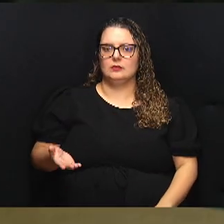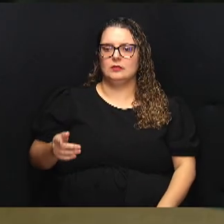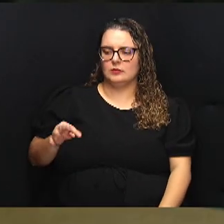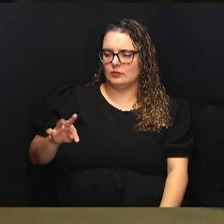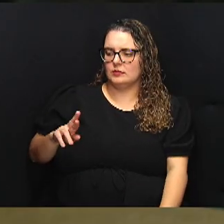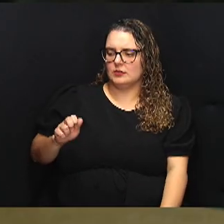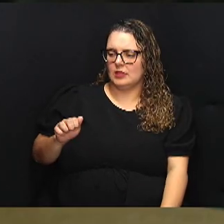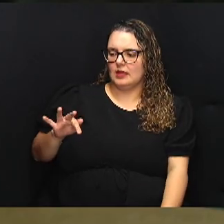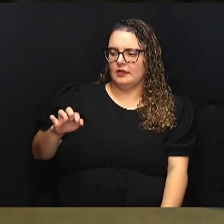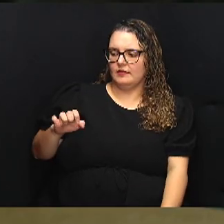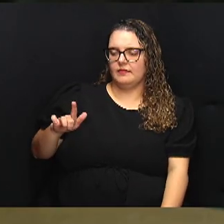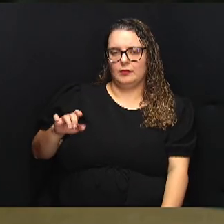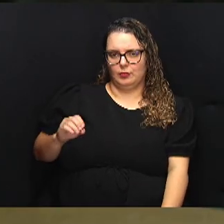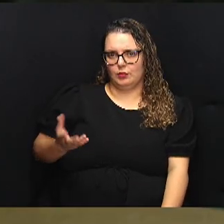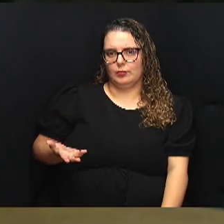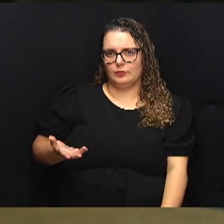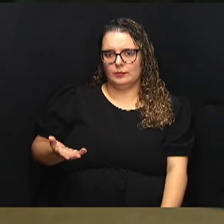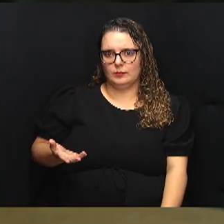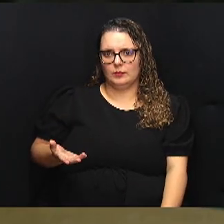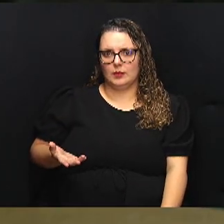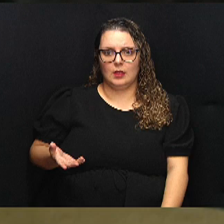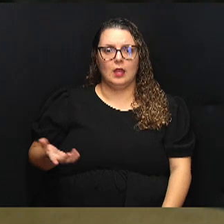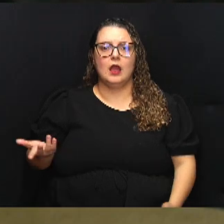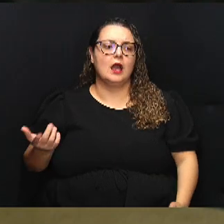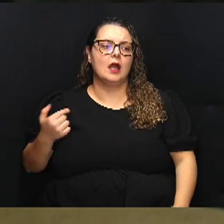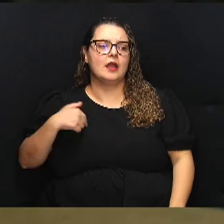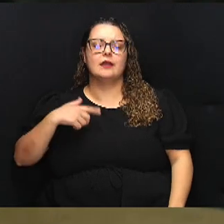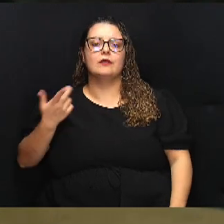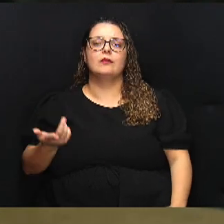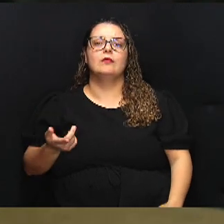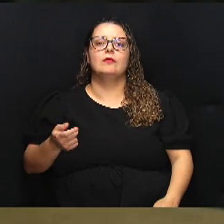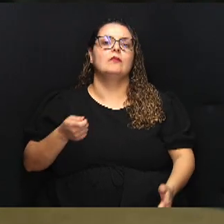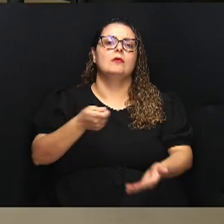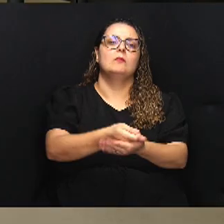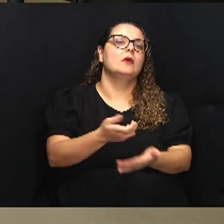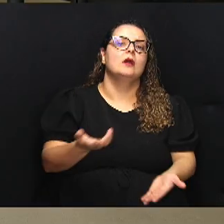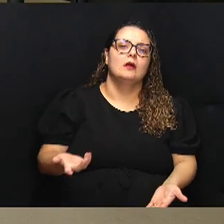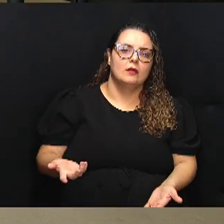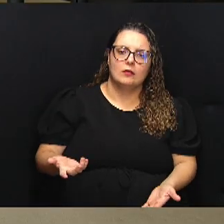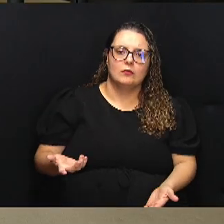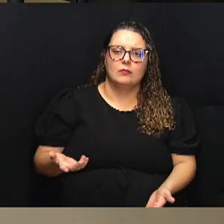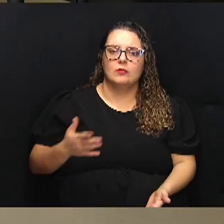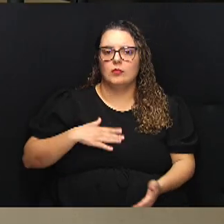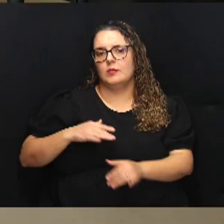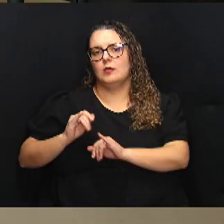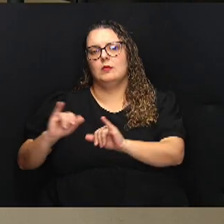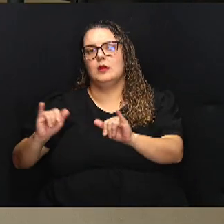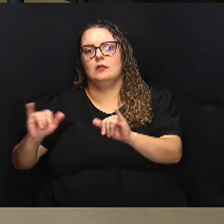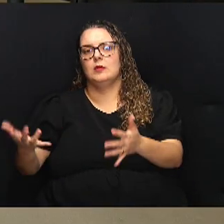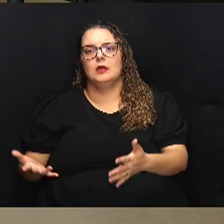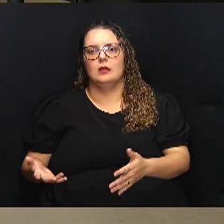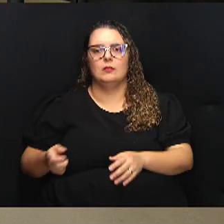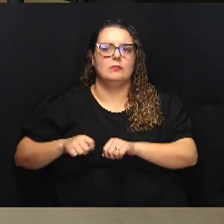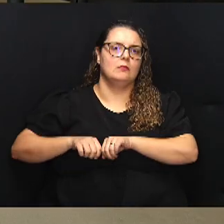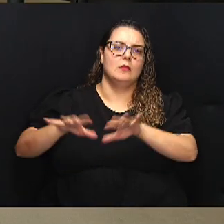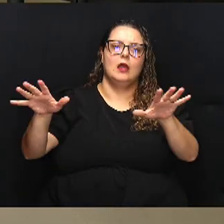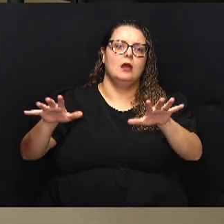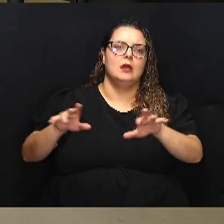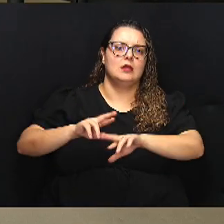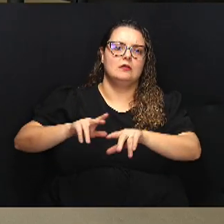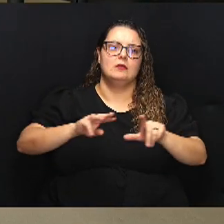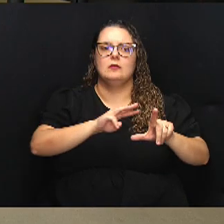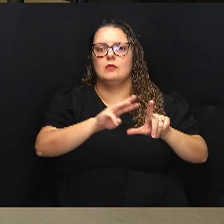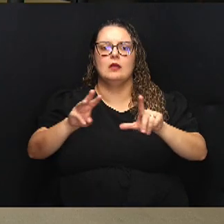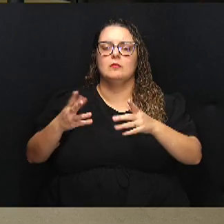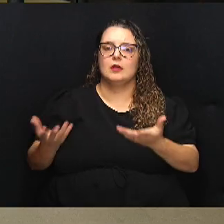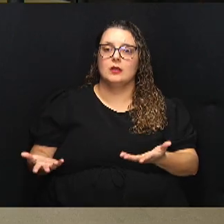né, porque não adianta você pegar lá e falar assim: "Ah, não, eu vou pagar agora para meu anúncio, né, ser disparado em várias plataformas",